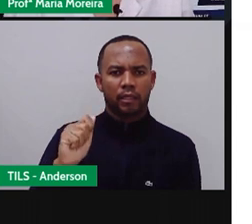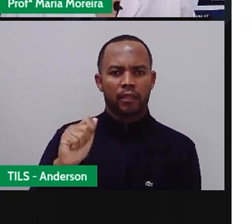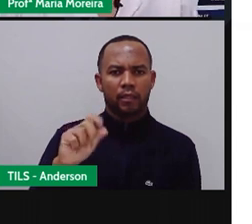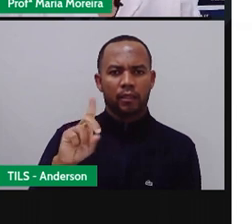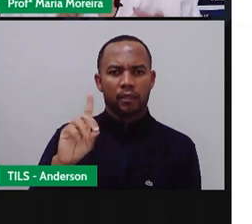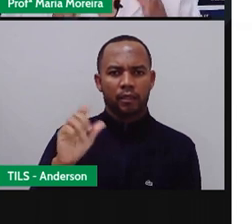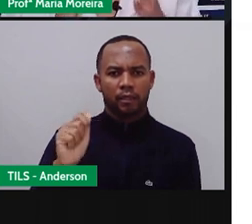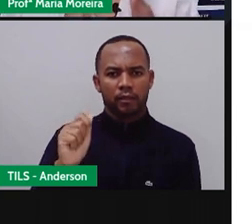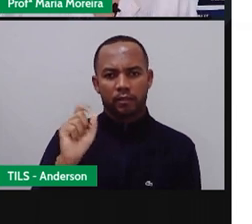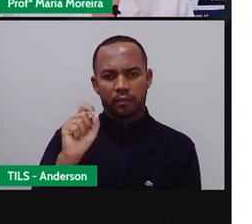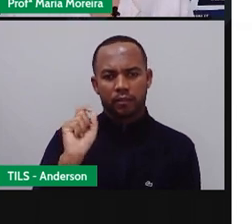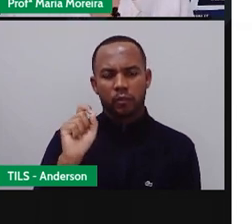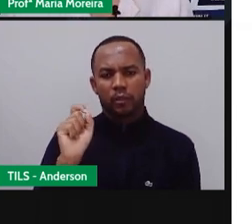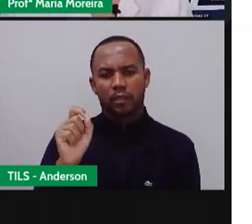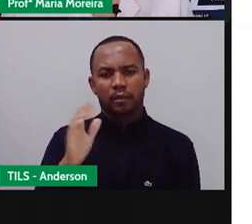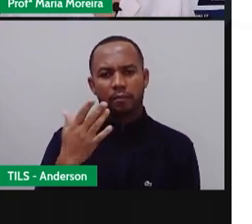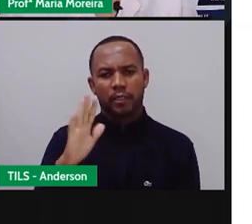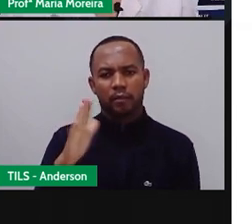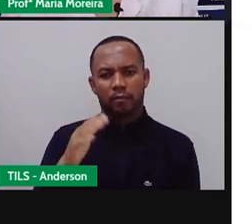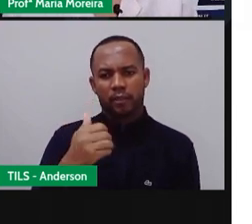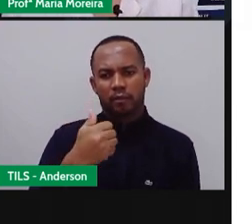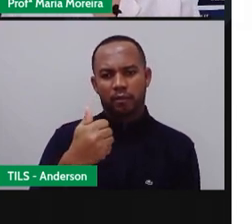né gerados aí